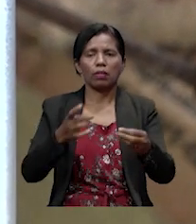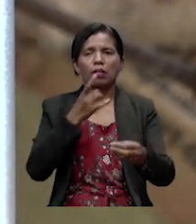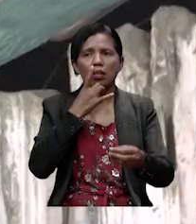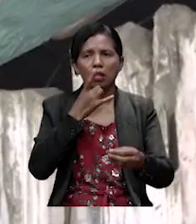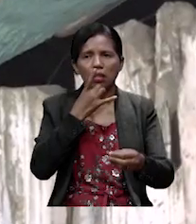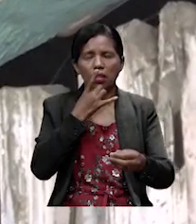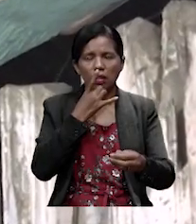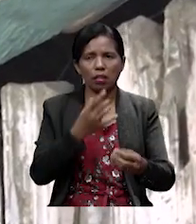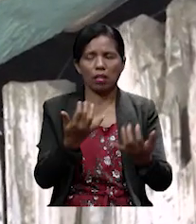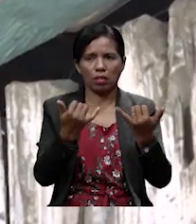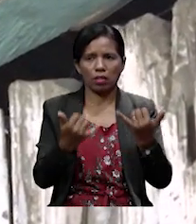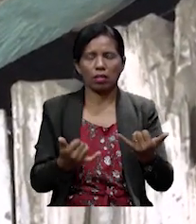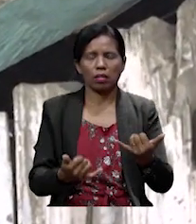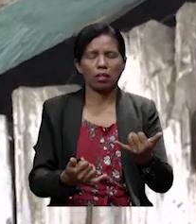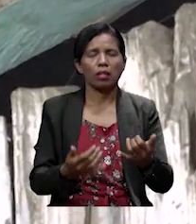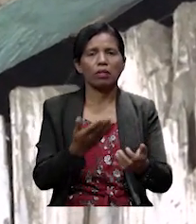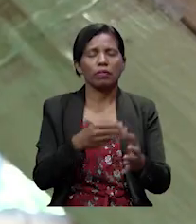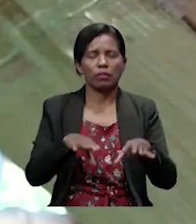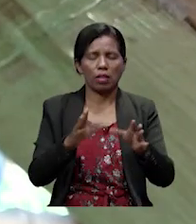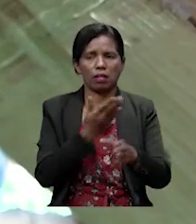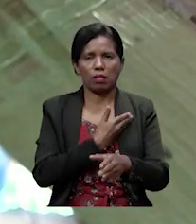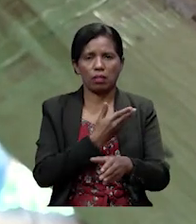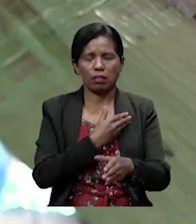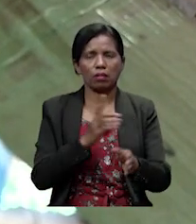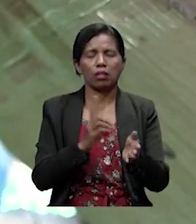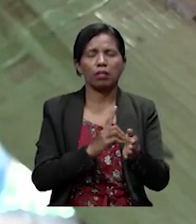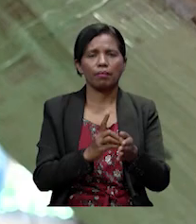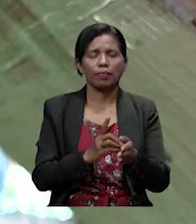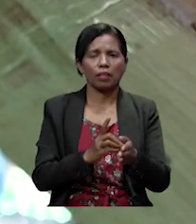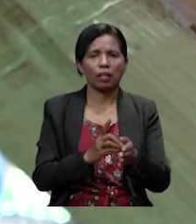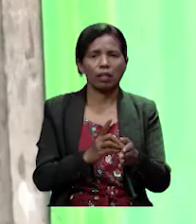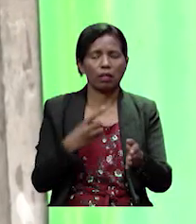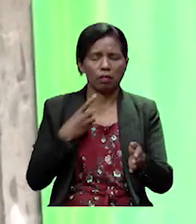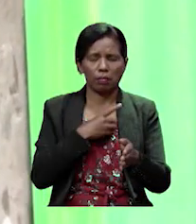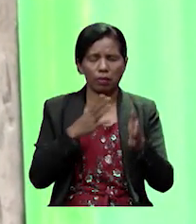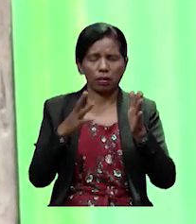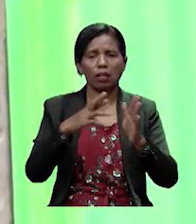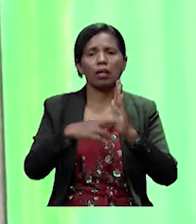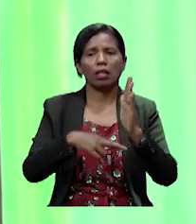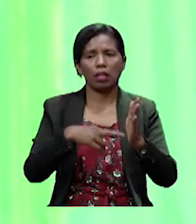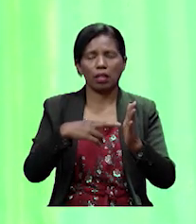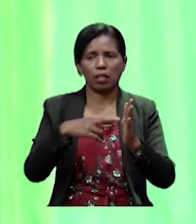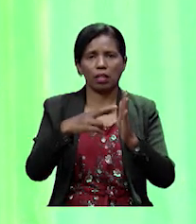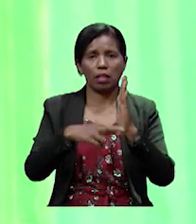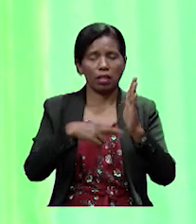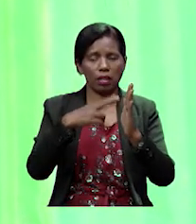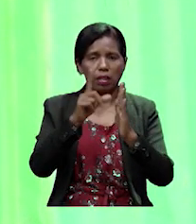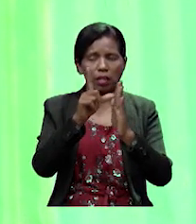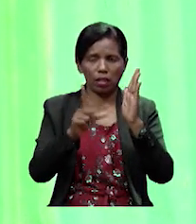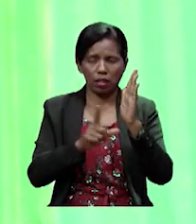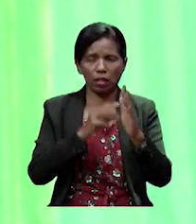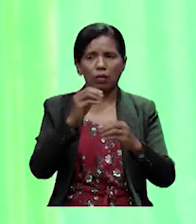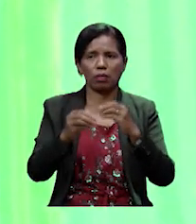elétrica nebeda daungne folensae. Tur deputado Sira, lei regulamento número 1300 barra ring rua sanulu, kona ba